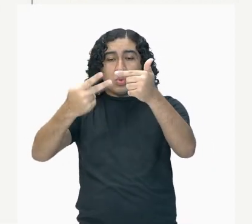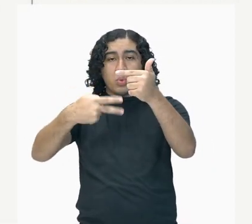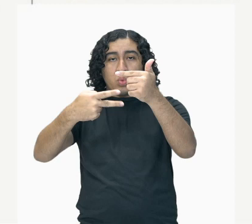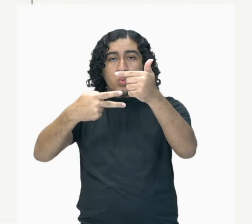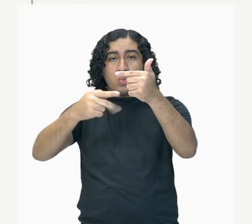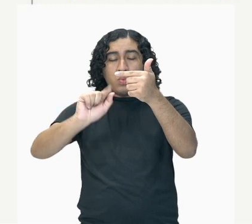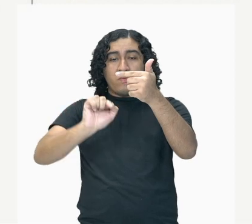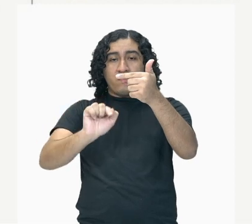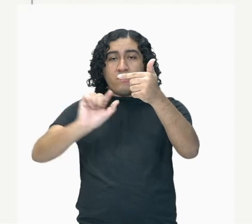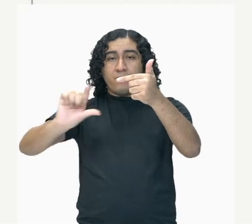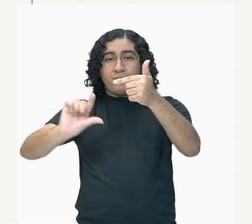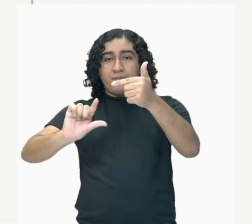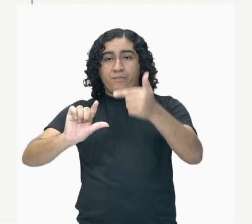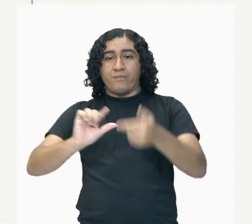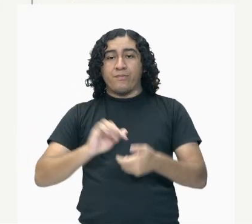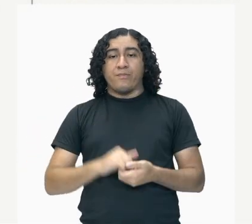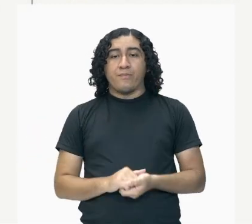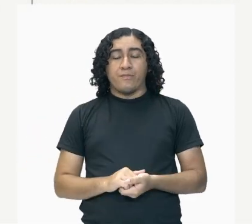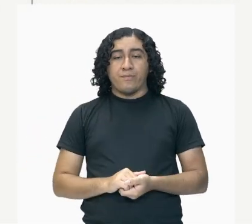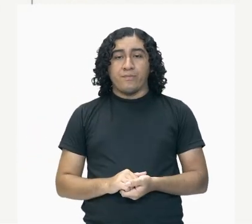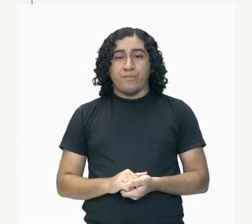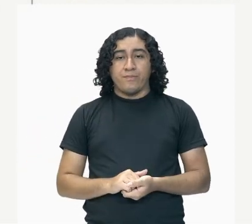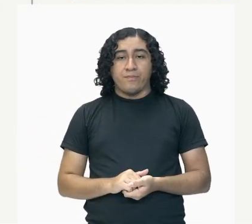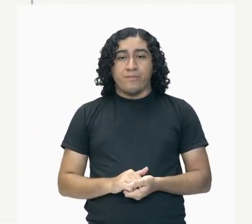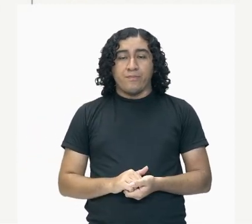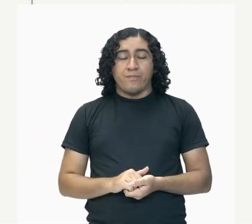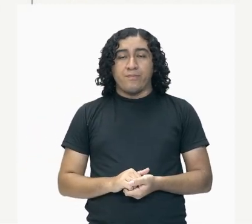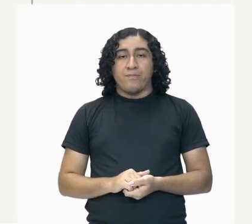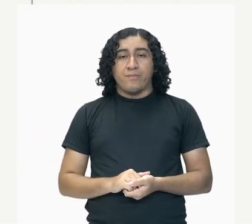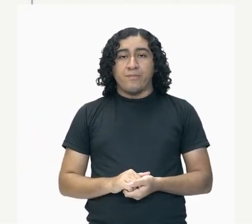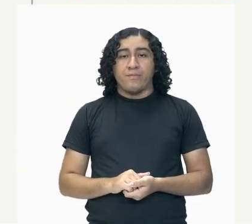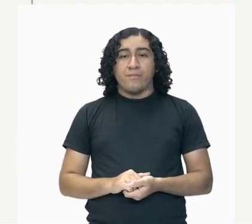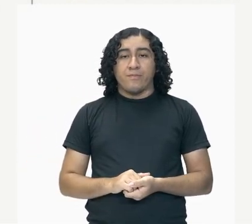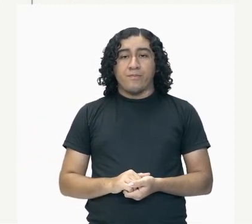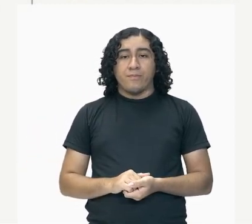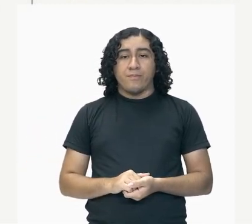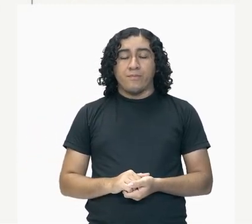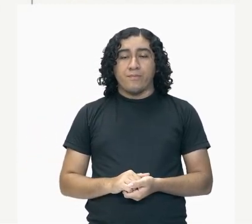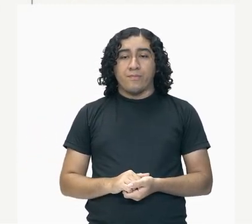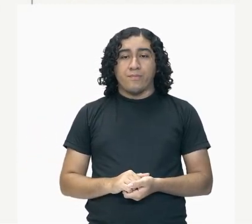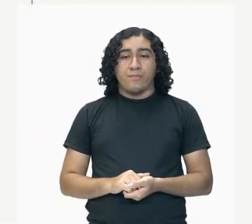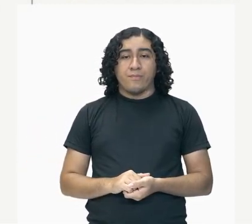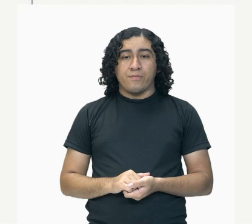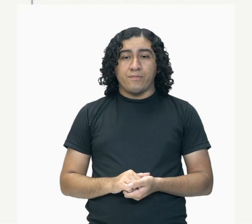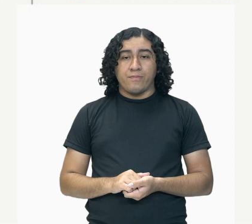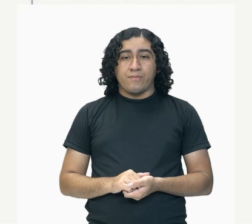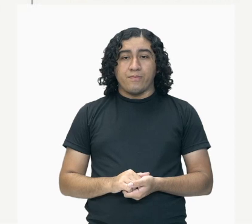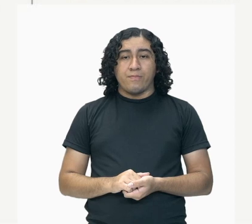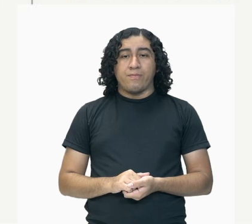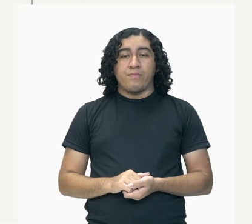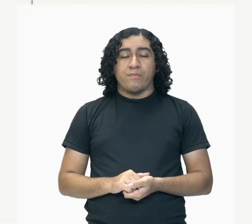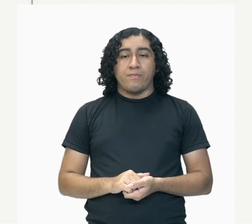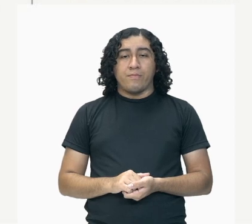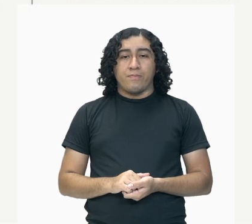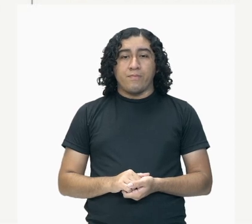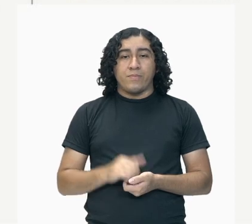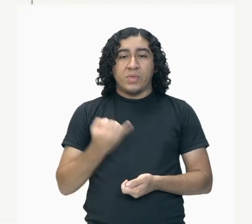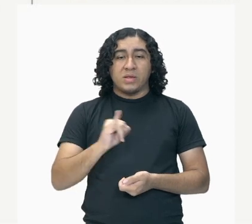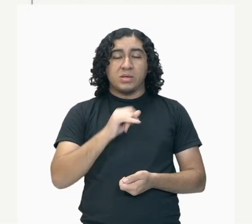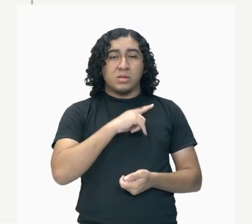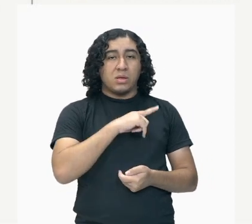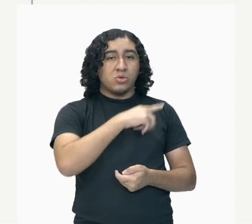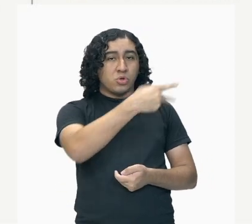Olha tanto pro comprimento de onda quanto pra frequência então ali quando eu tenho dois ventres é